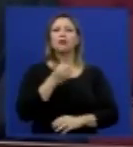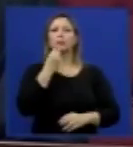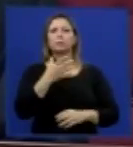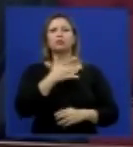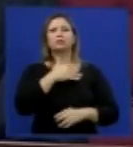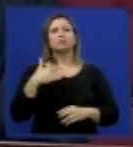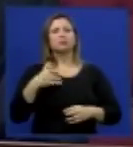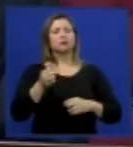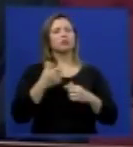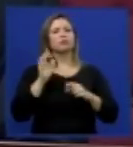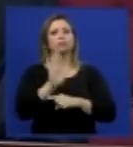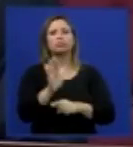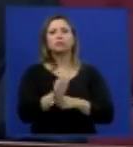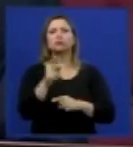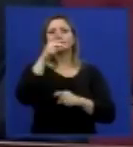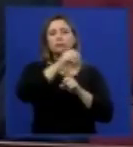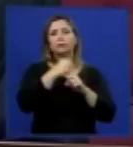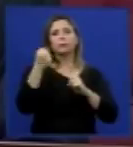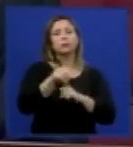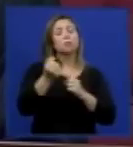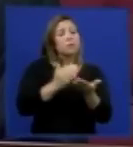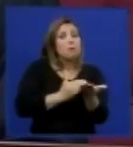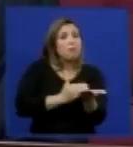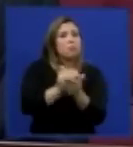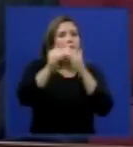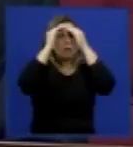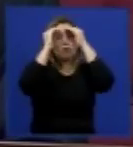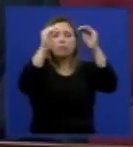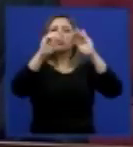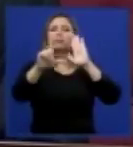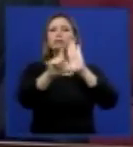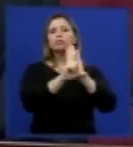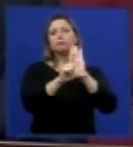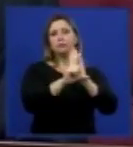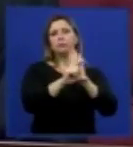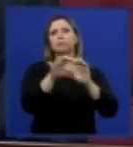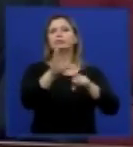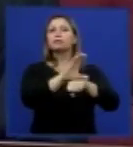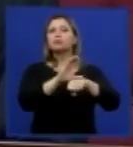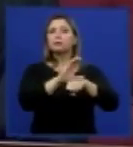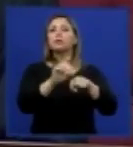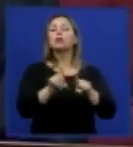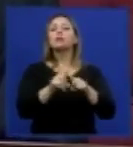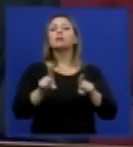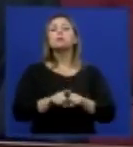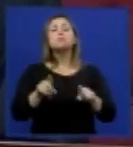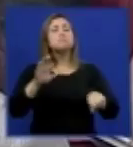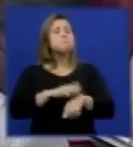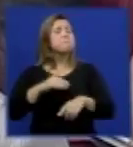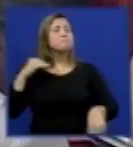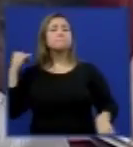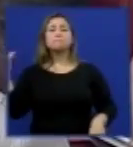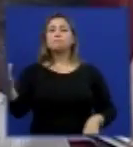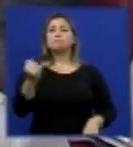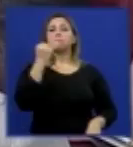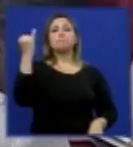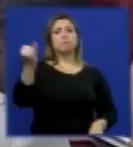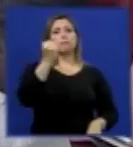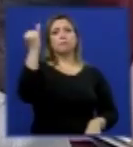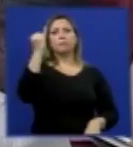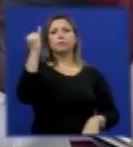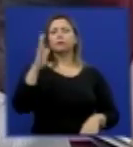um princípio constitucional, apontado como fundamental, ou seja, um preceito